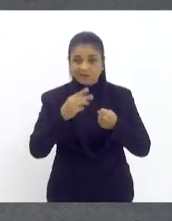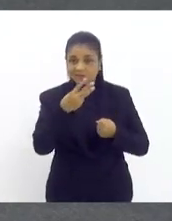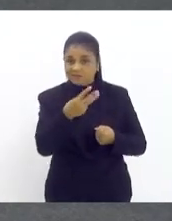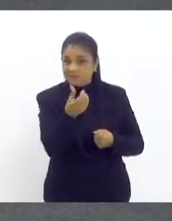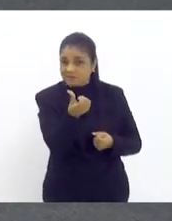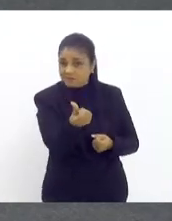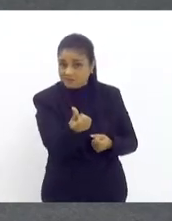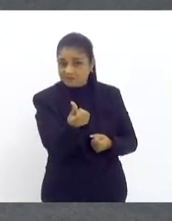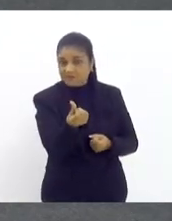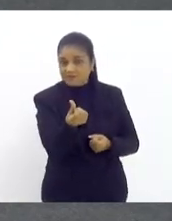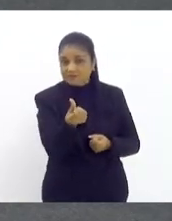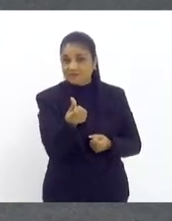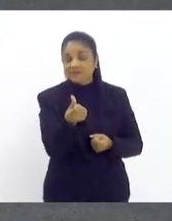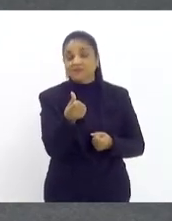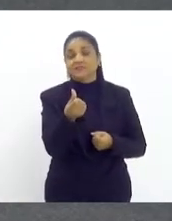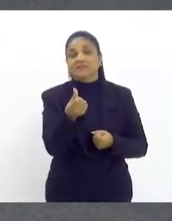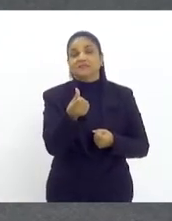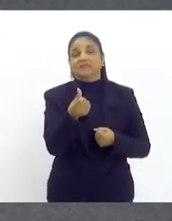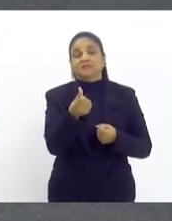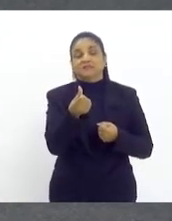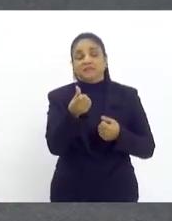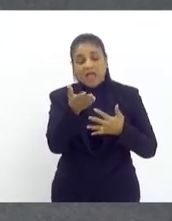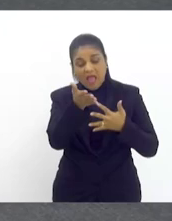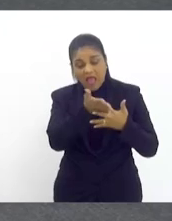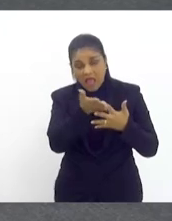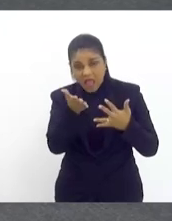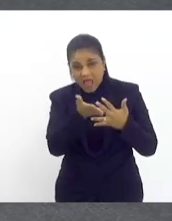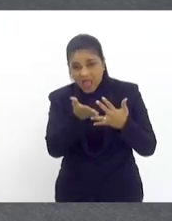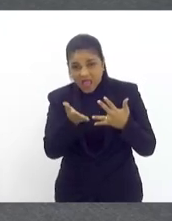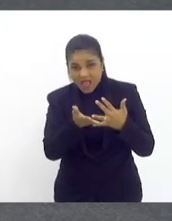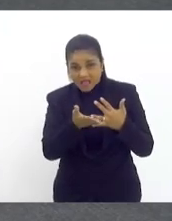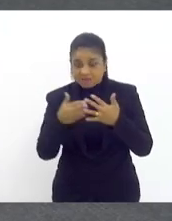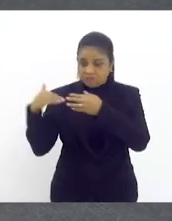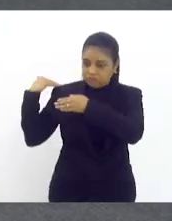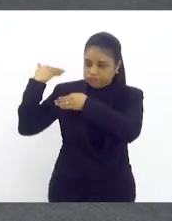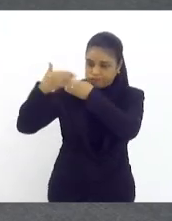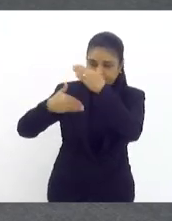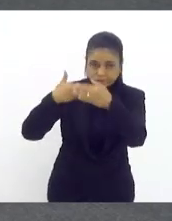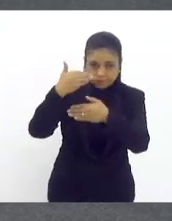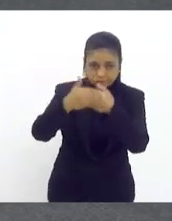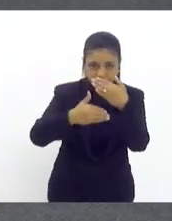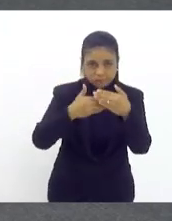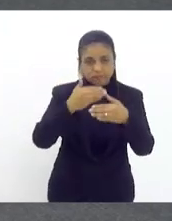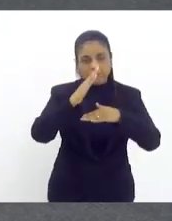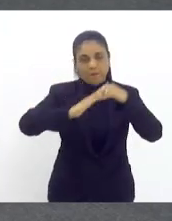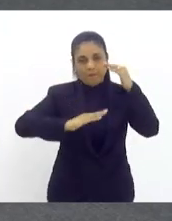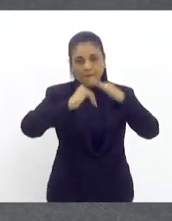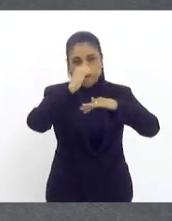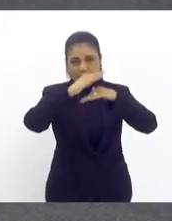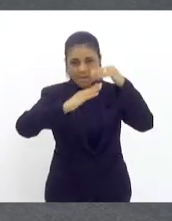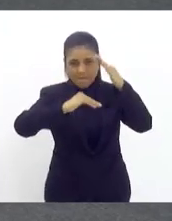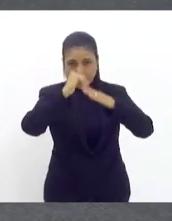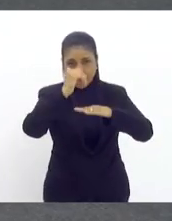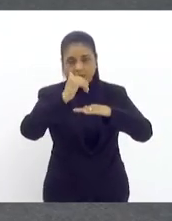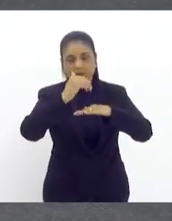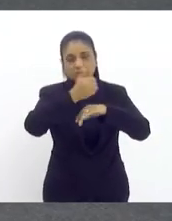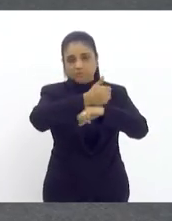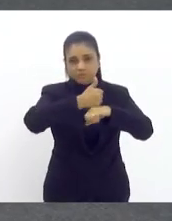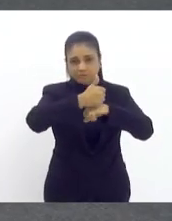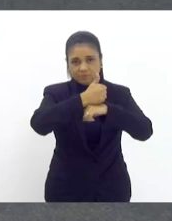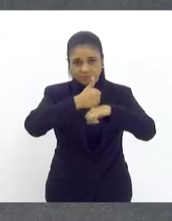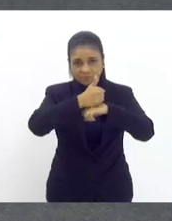que entre esses níveis que são a progressão da carreira desses profissionais do magistério deve